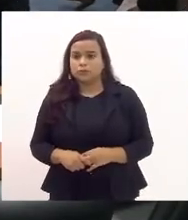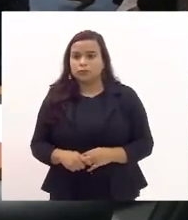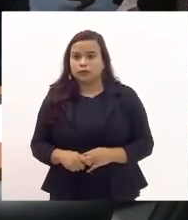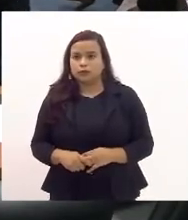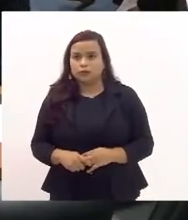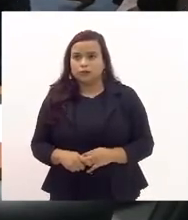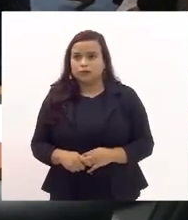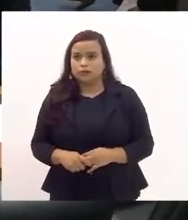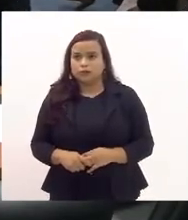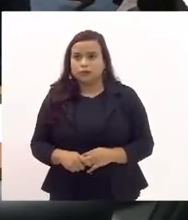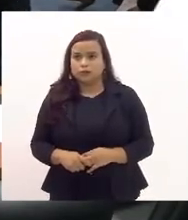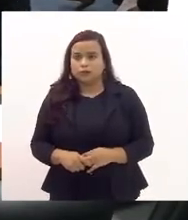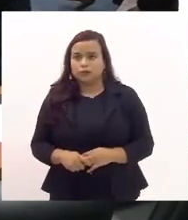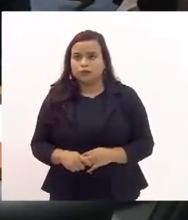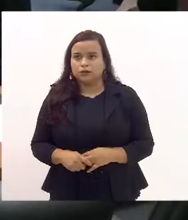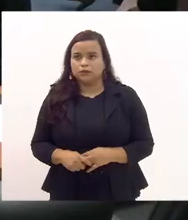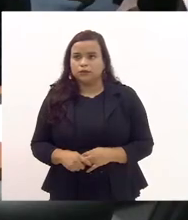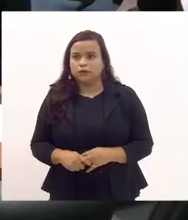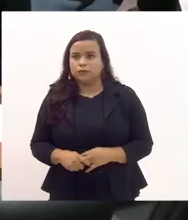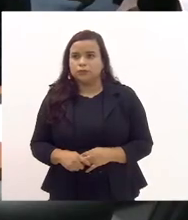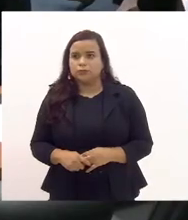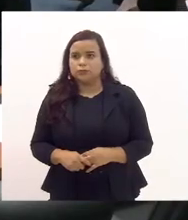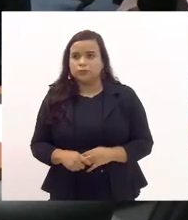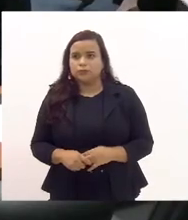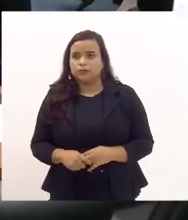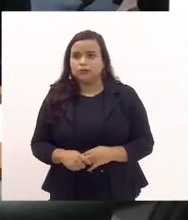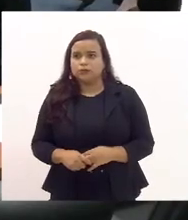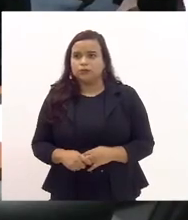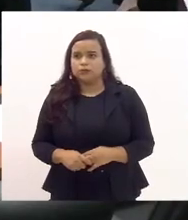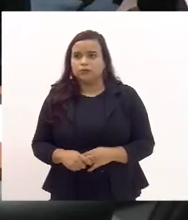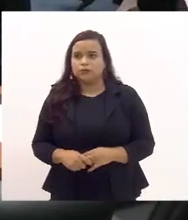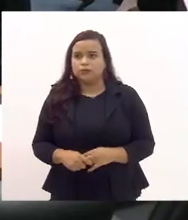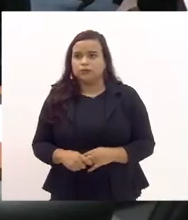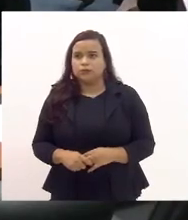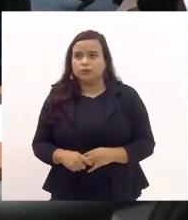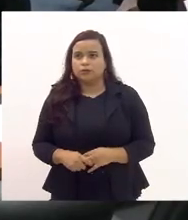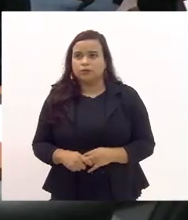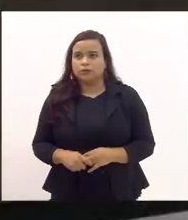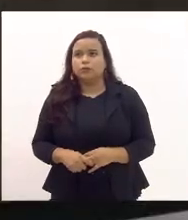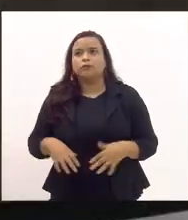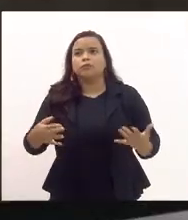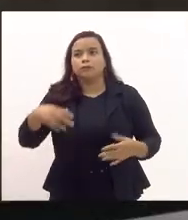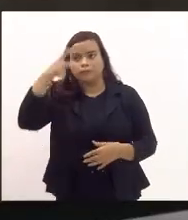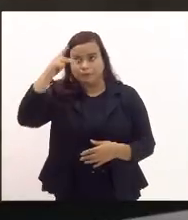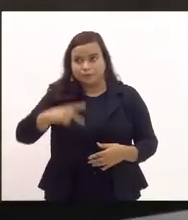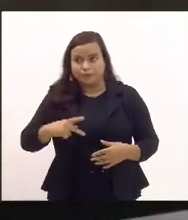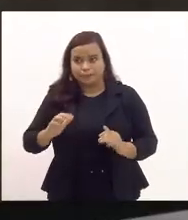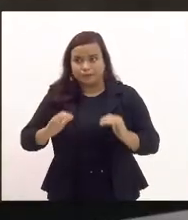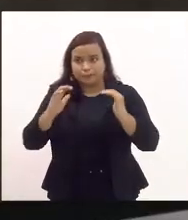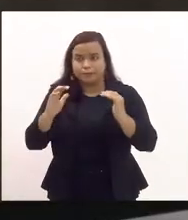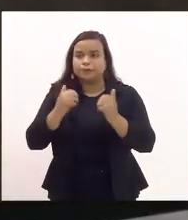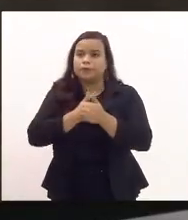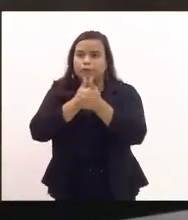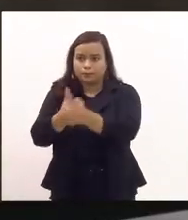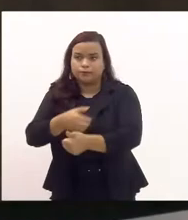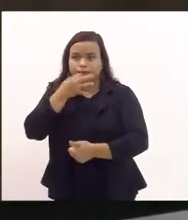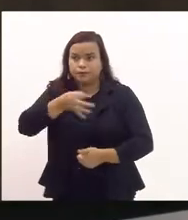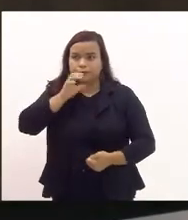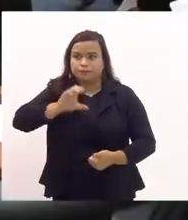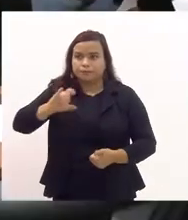E aí E aí o seu presente acompanho o parecer da